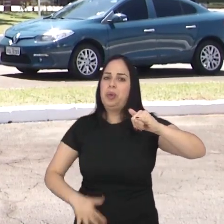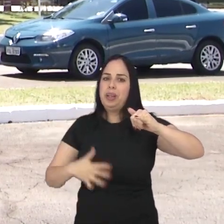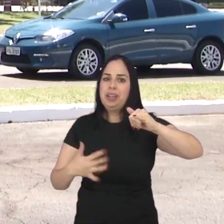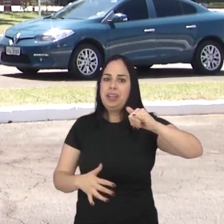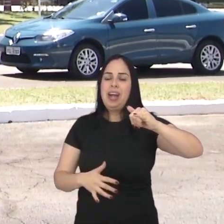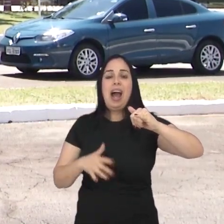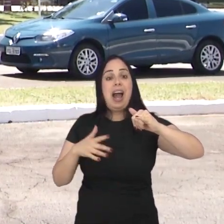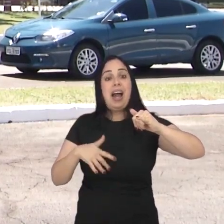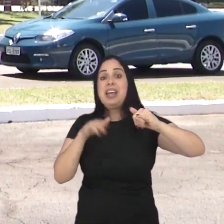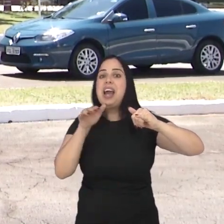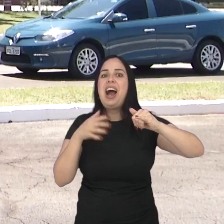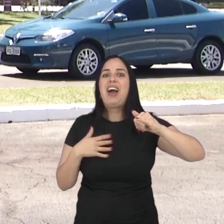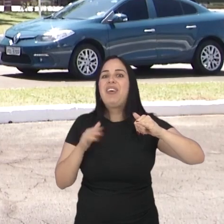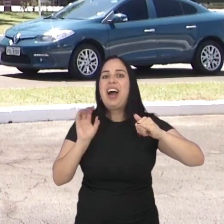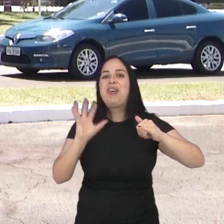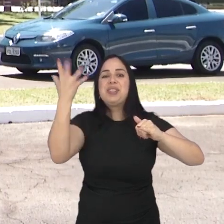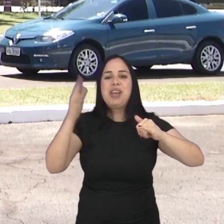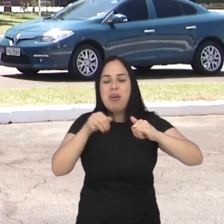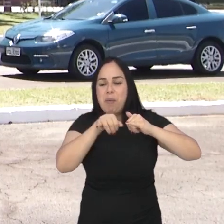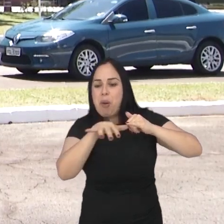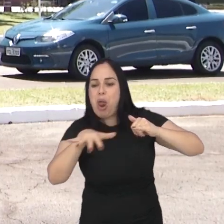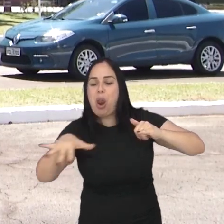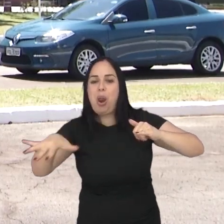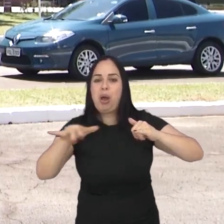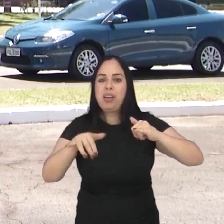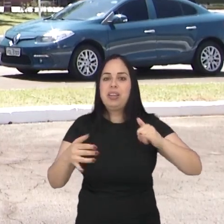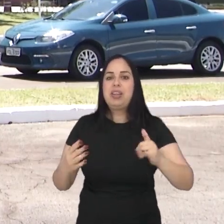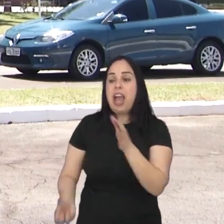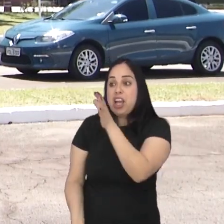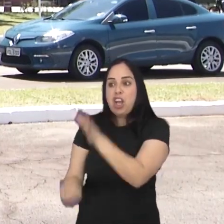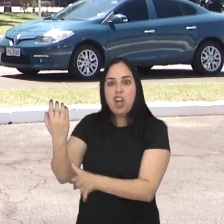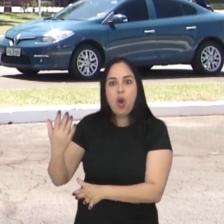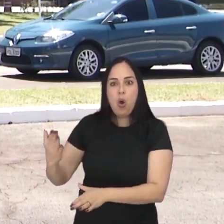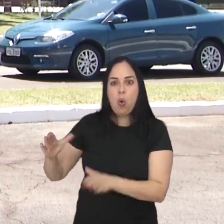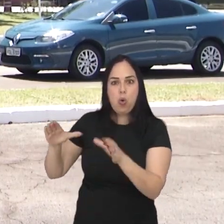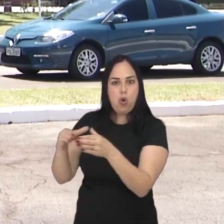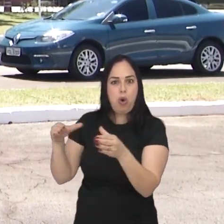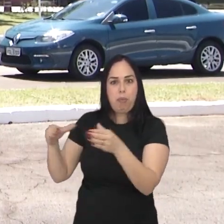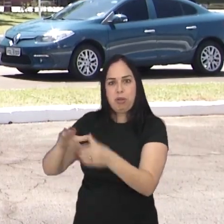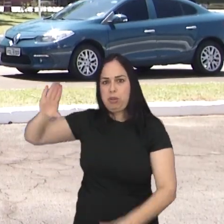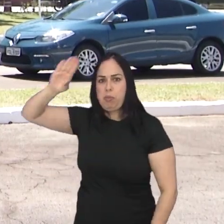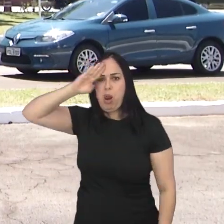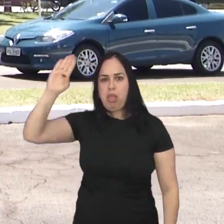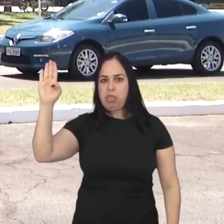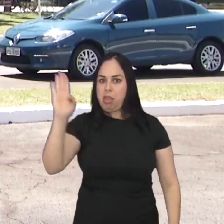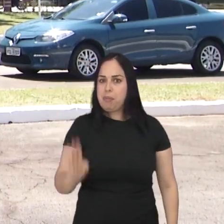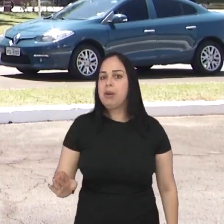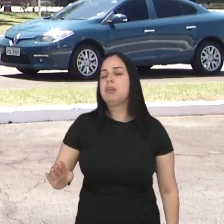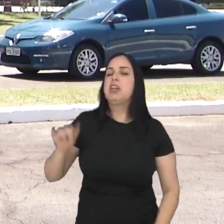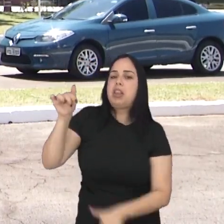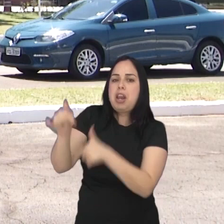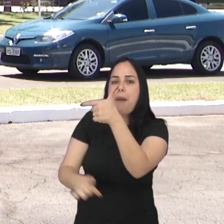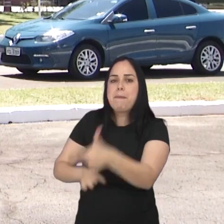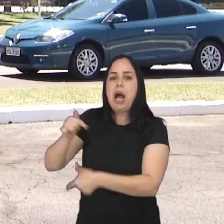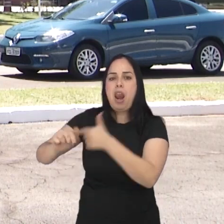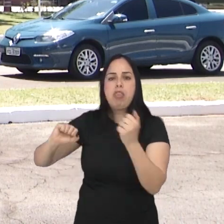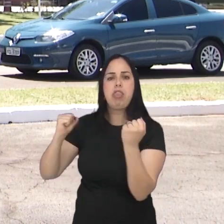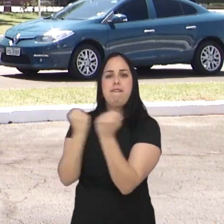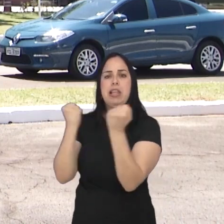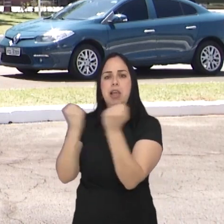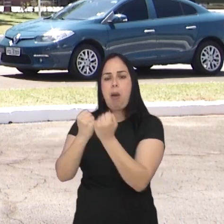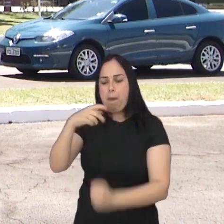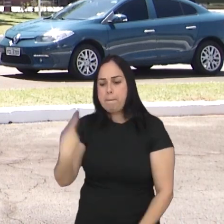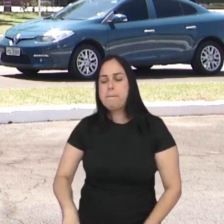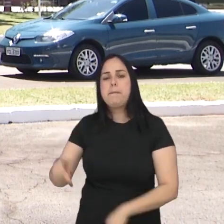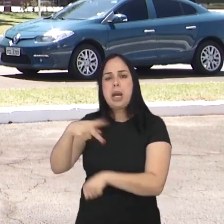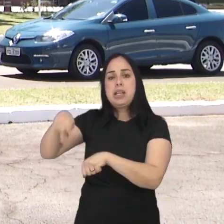se tornou parte da vida das pessoas e surgiram as Forças Aéreas. A Força Aérea Brasileira, ela trabalha